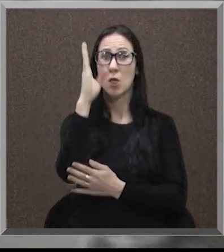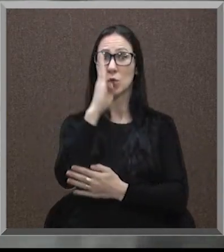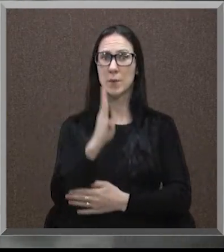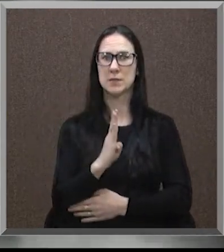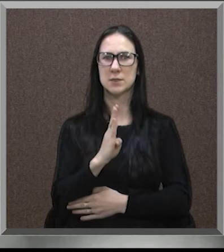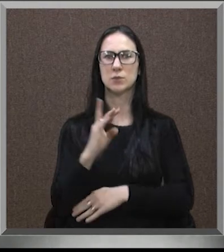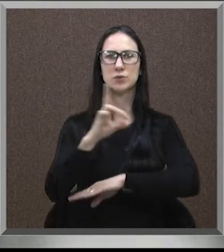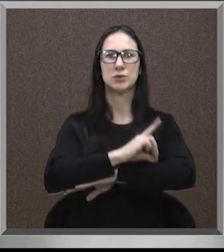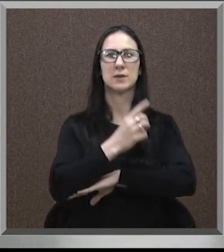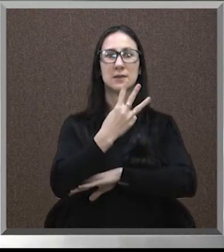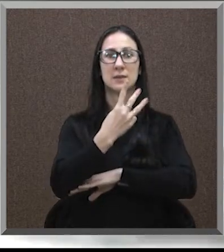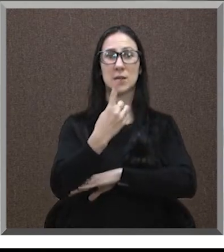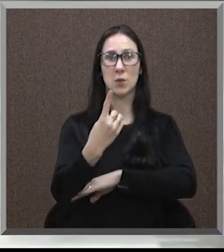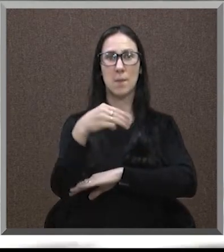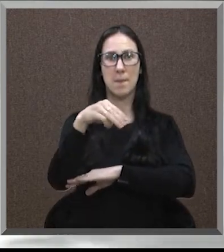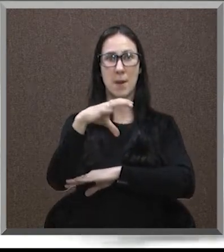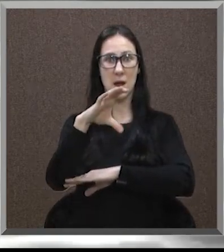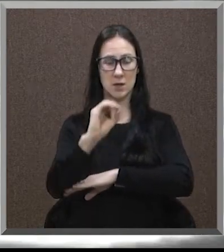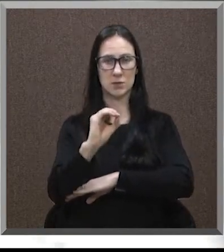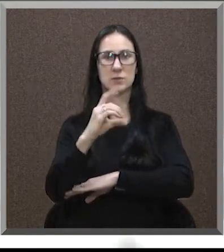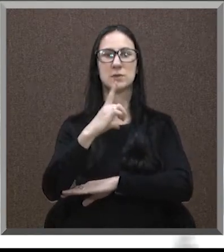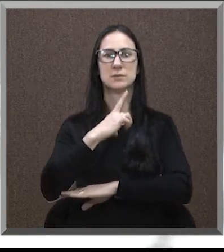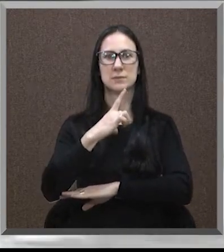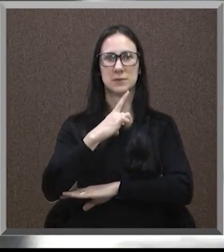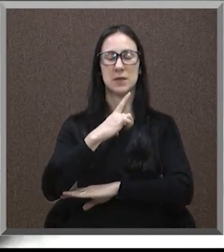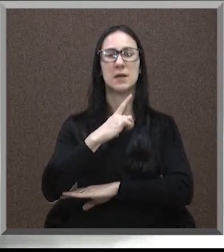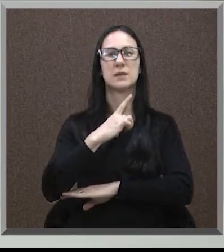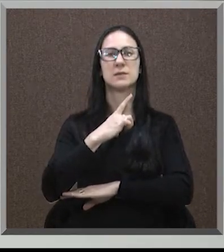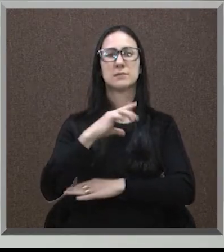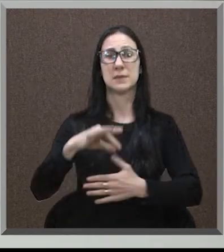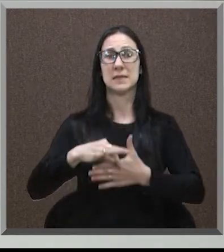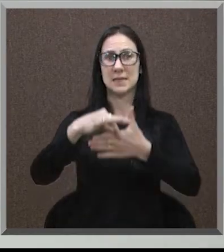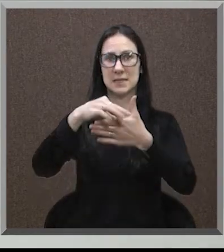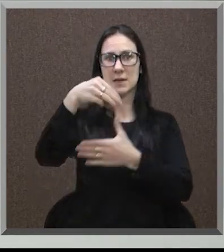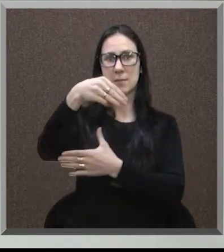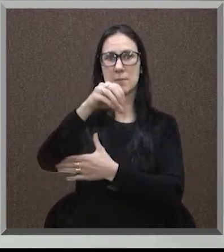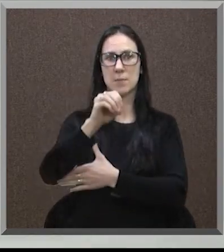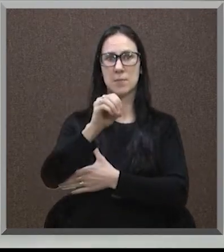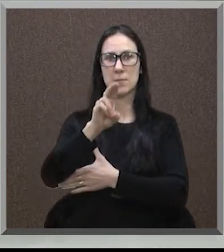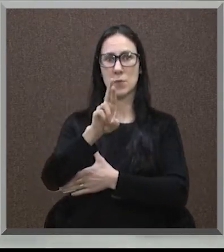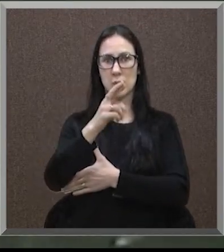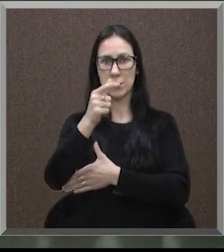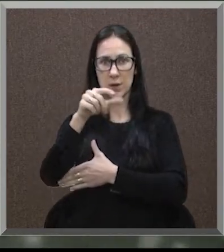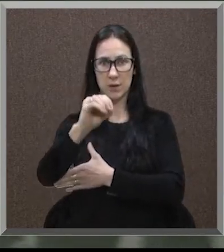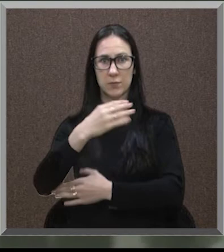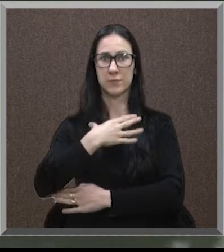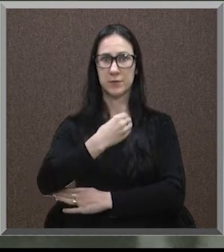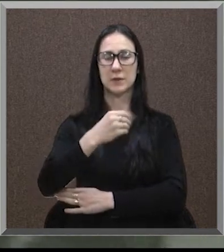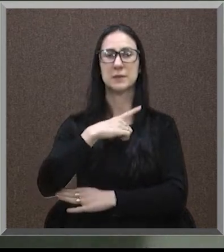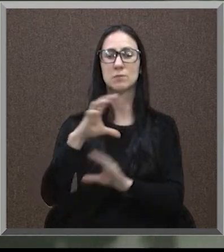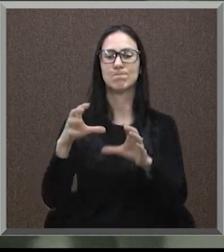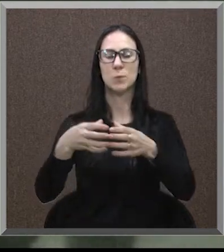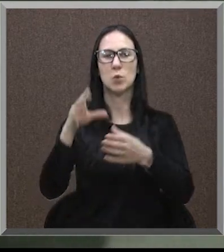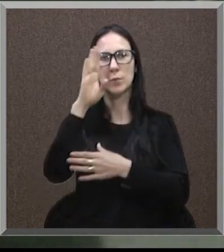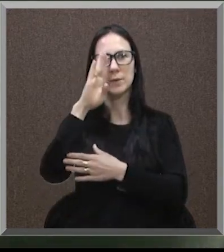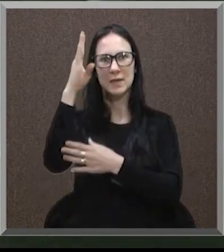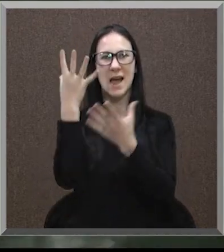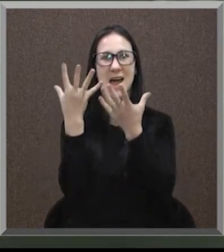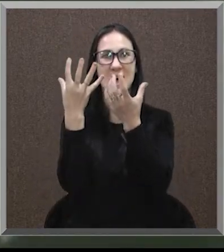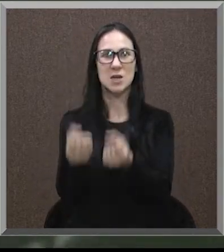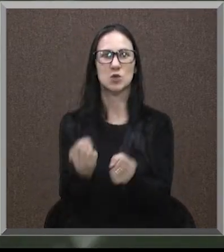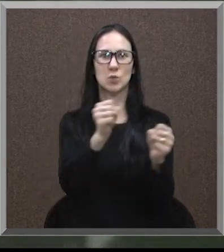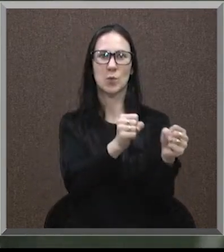de março, sob o comando do general Olímpio Mourão Filho, os militares assumem o poder e iniciam o regime militar,